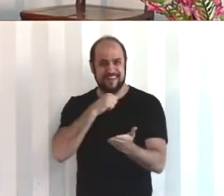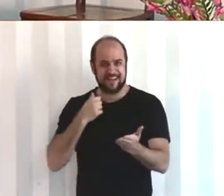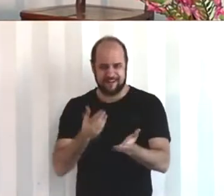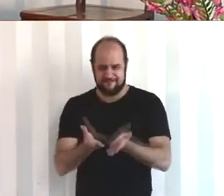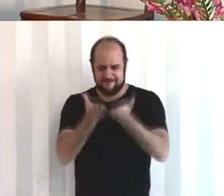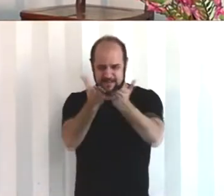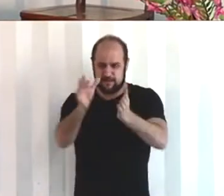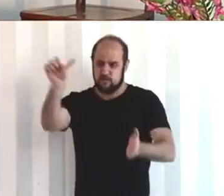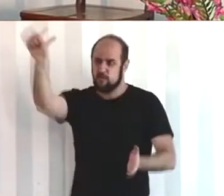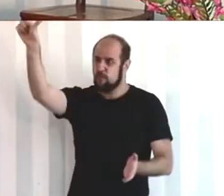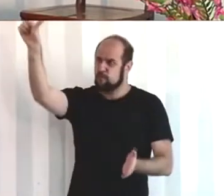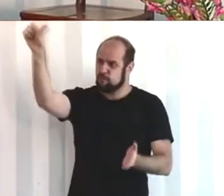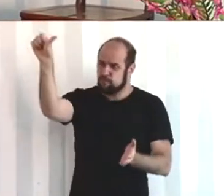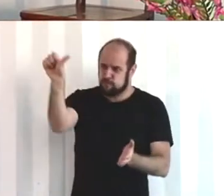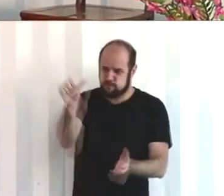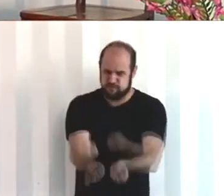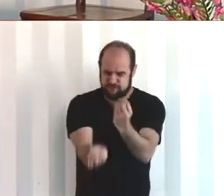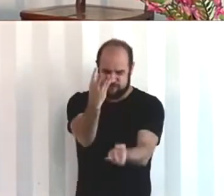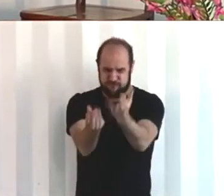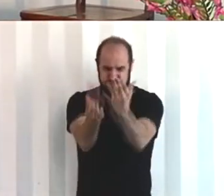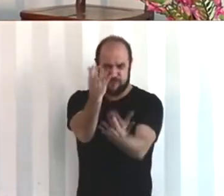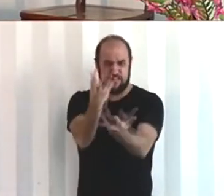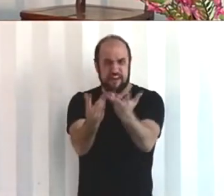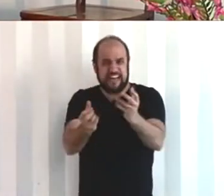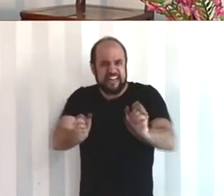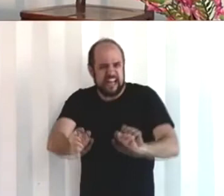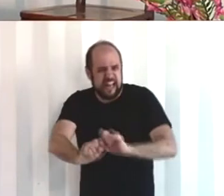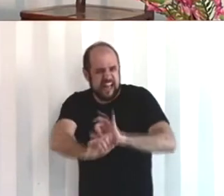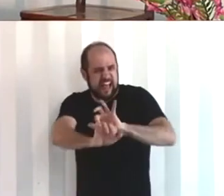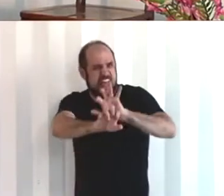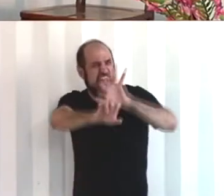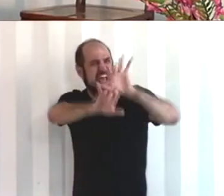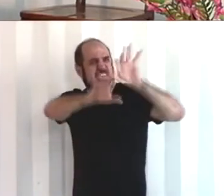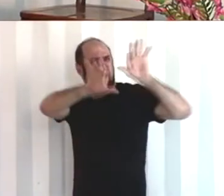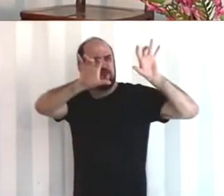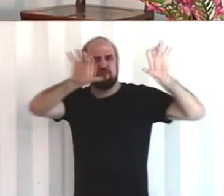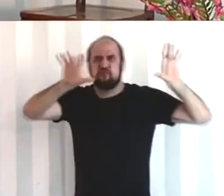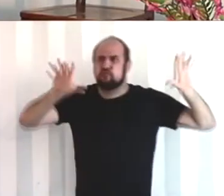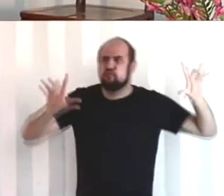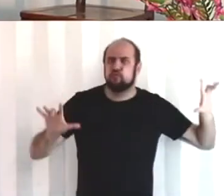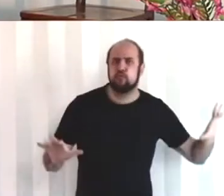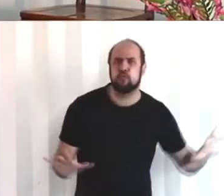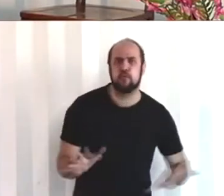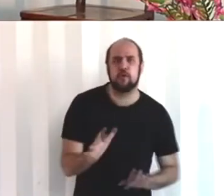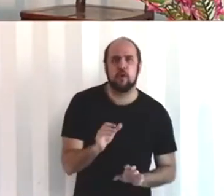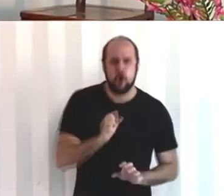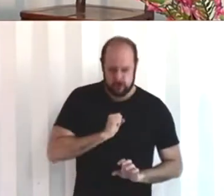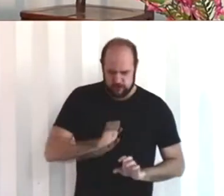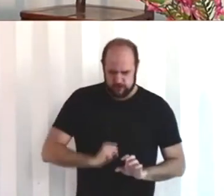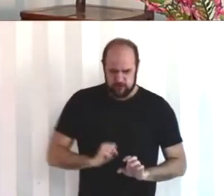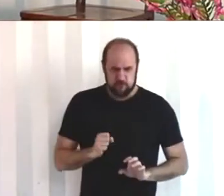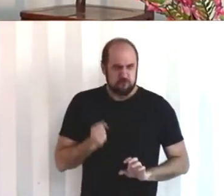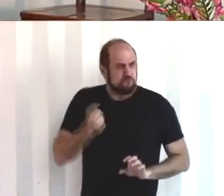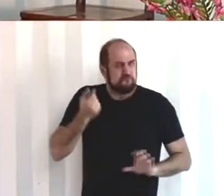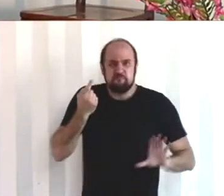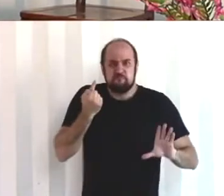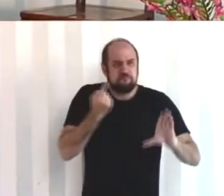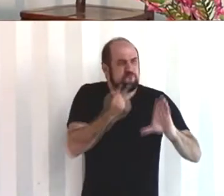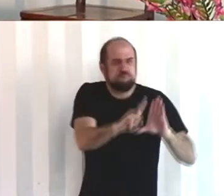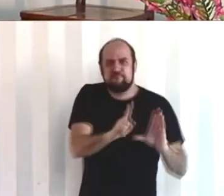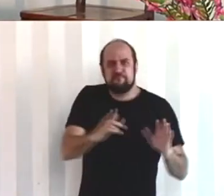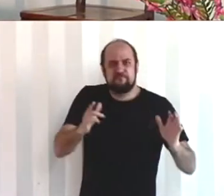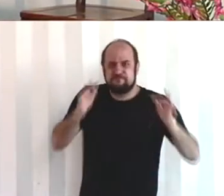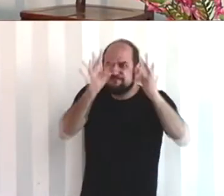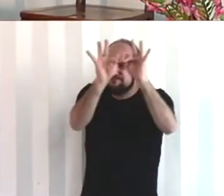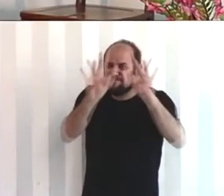a glória do Senhor encheu a casa. Os sacerdotes não podiam entrar na casa do Senhor,